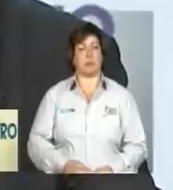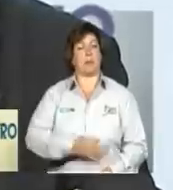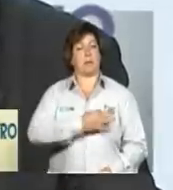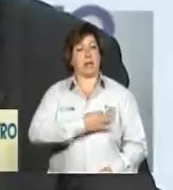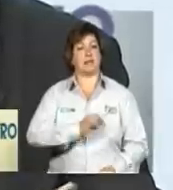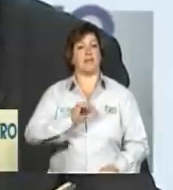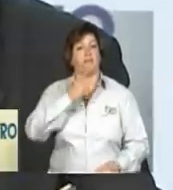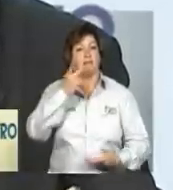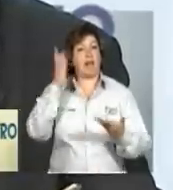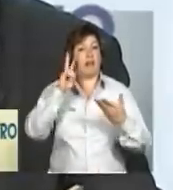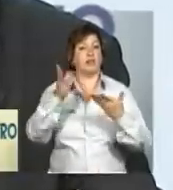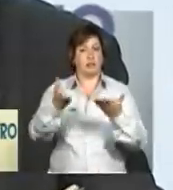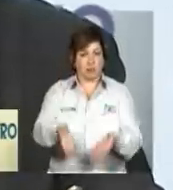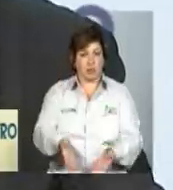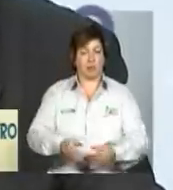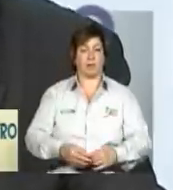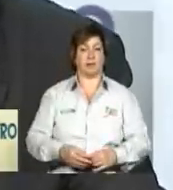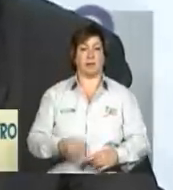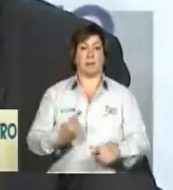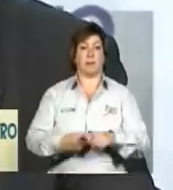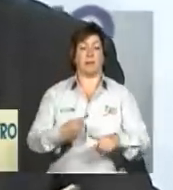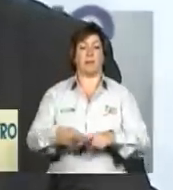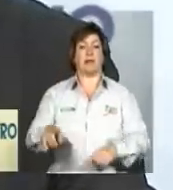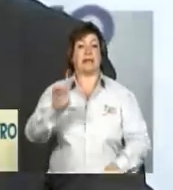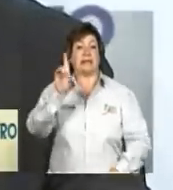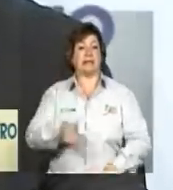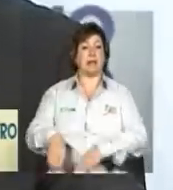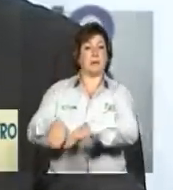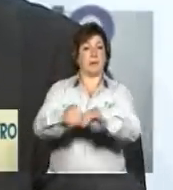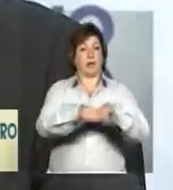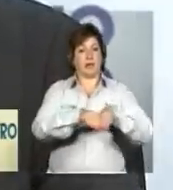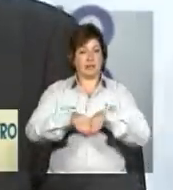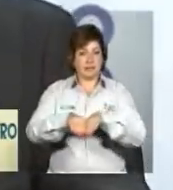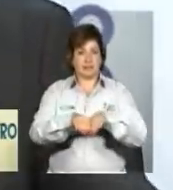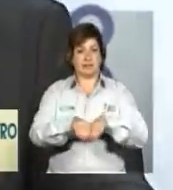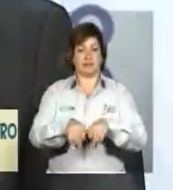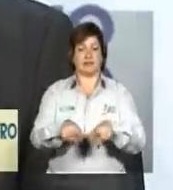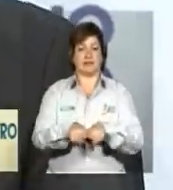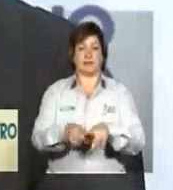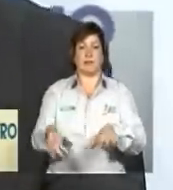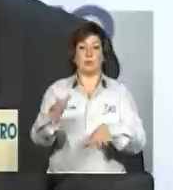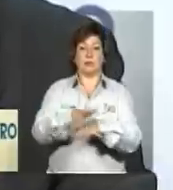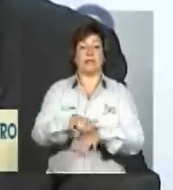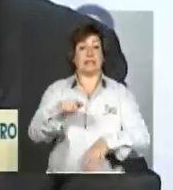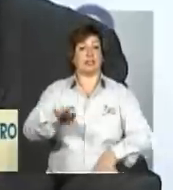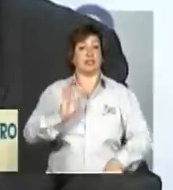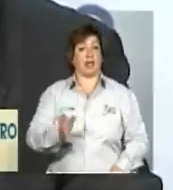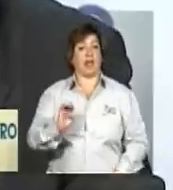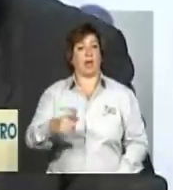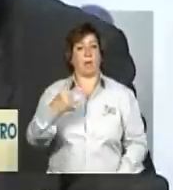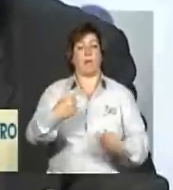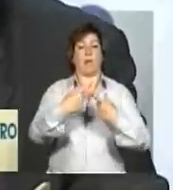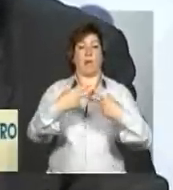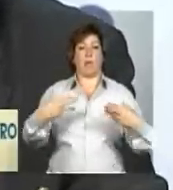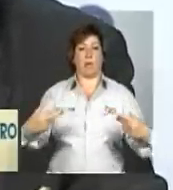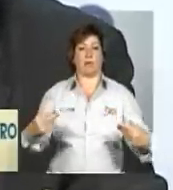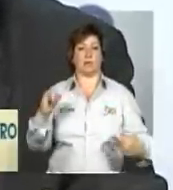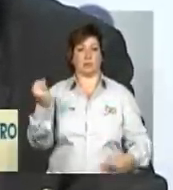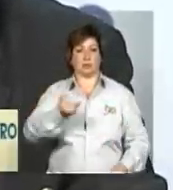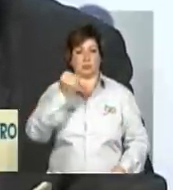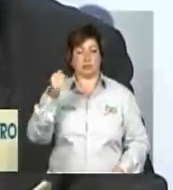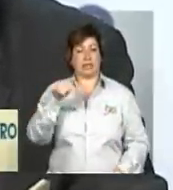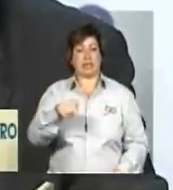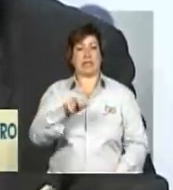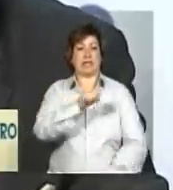enfatizada como por seu caráter democrático, por seu caráter inclusivo. Isso aí já é uma das marcas registradas dessa Rio